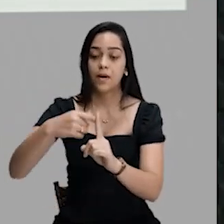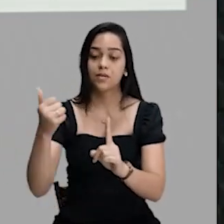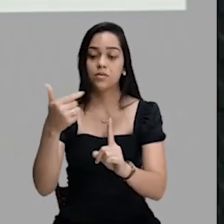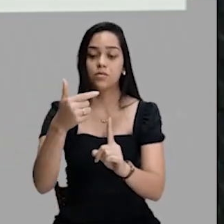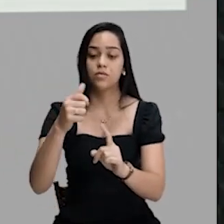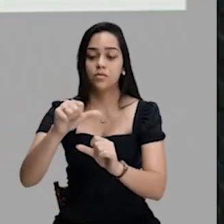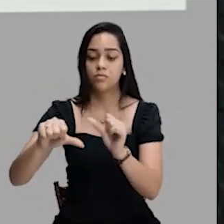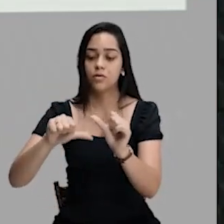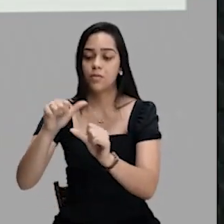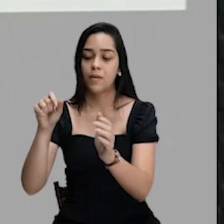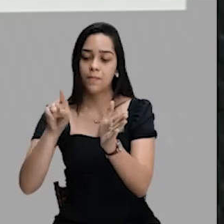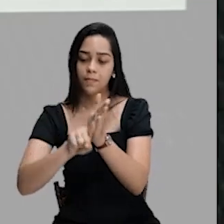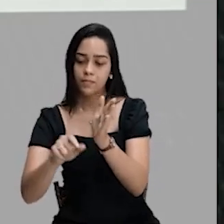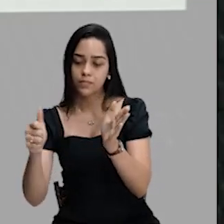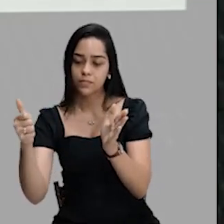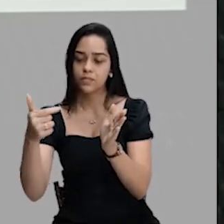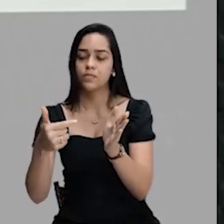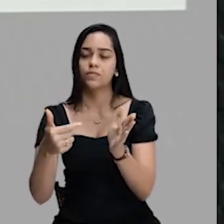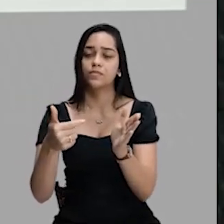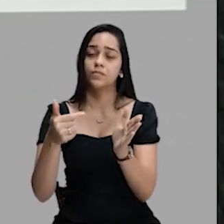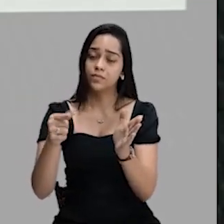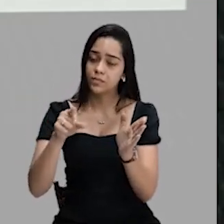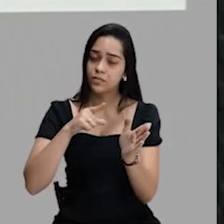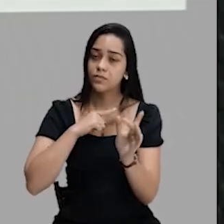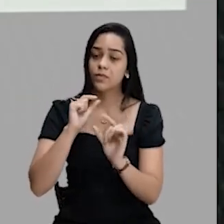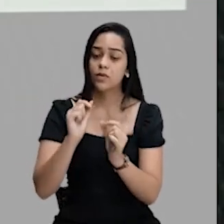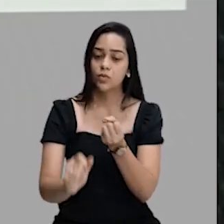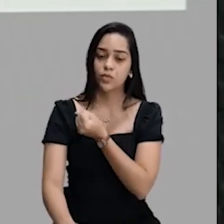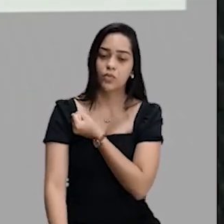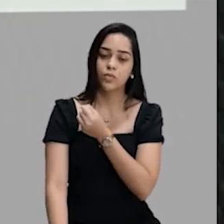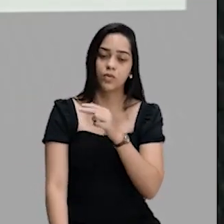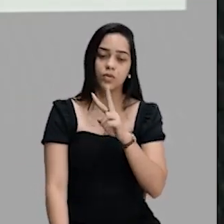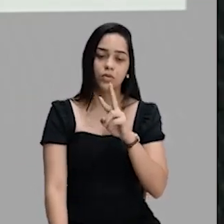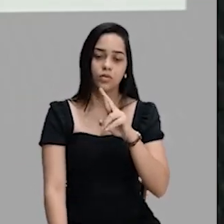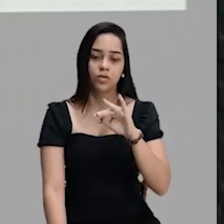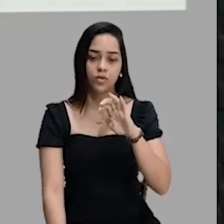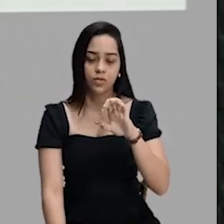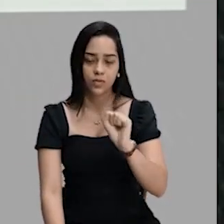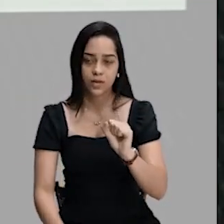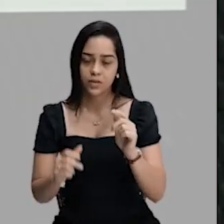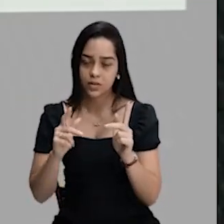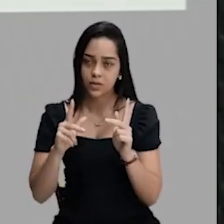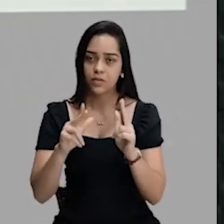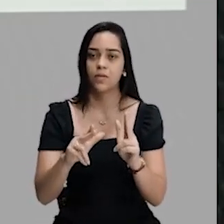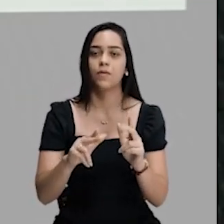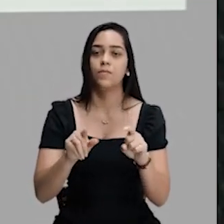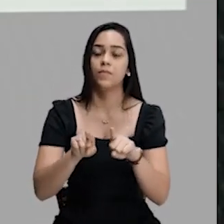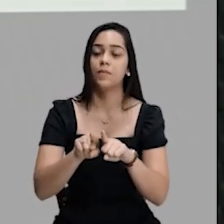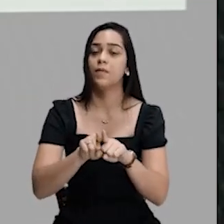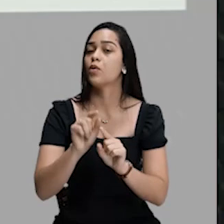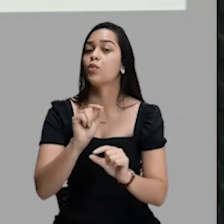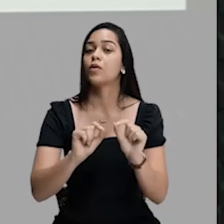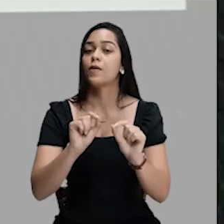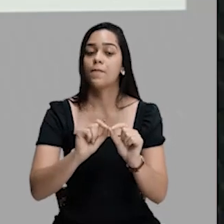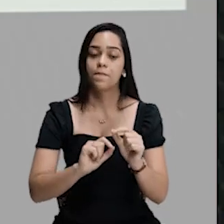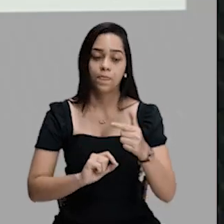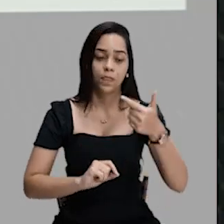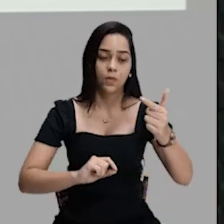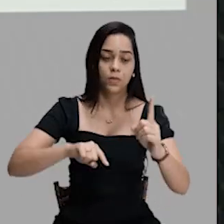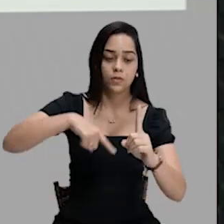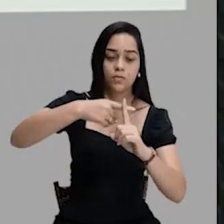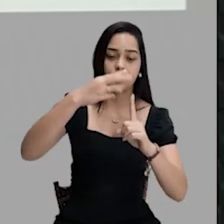menos 12. Tá? Então, você tem que o número de vértices vai ser igual a 2 mais